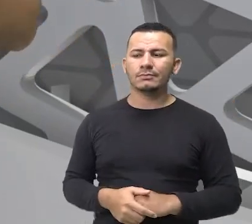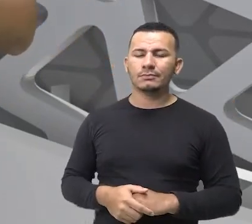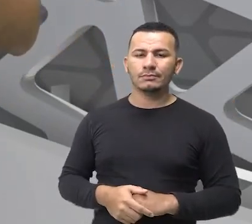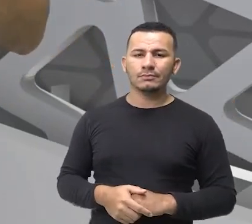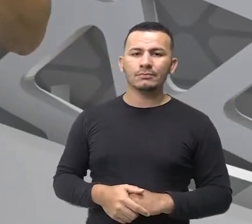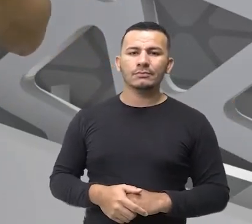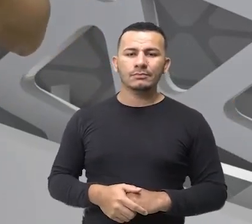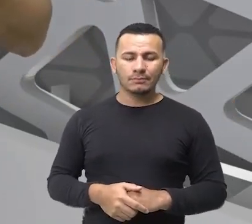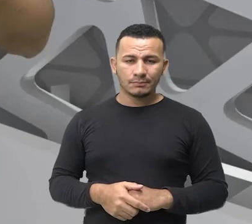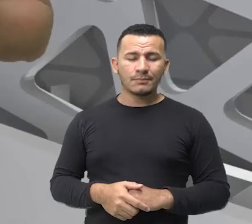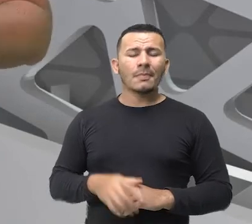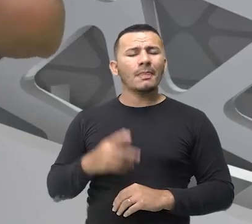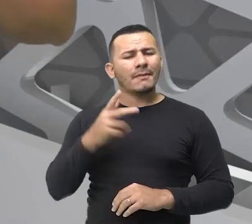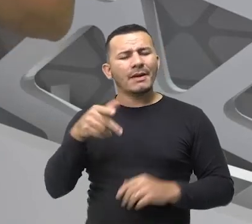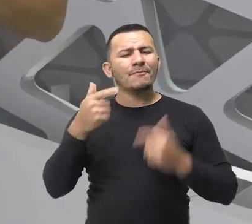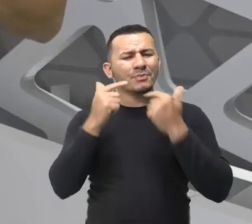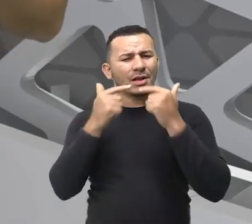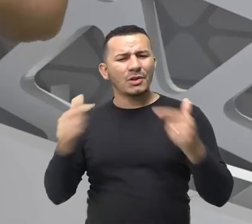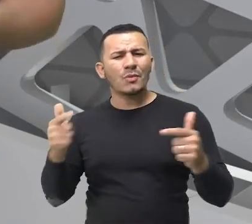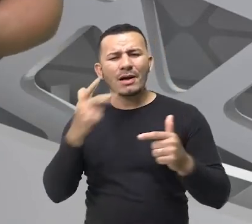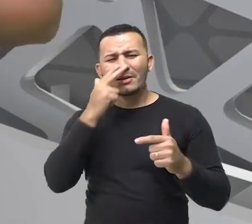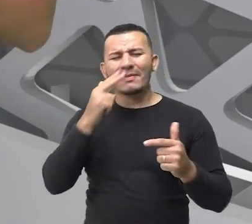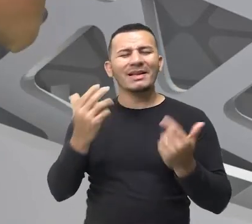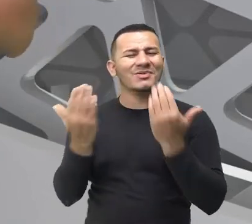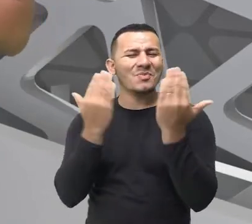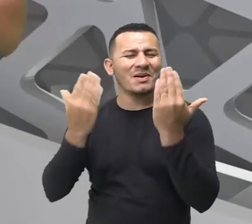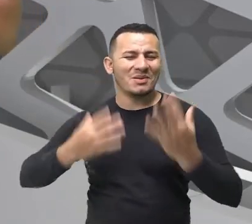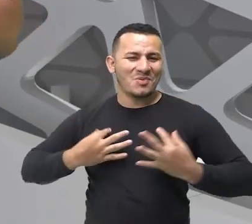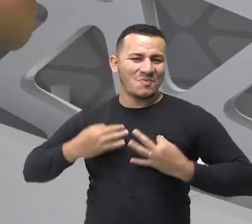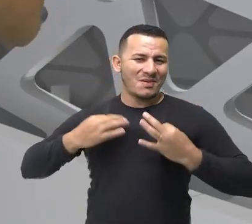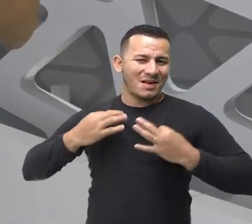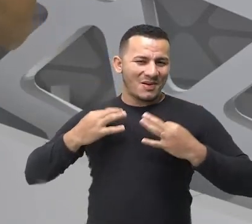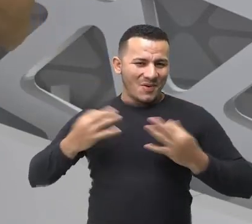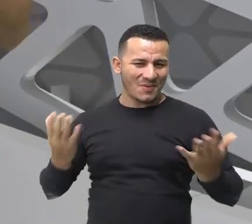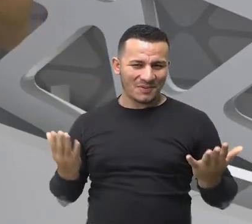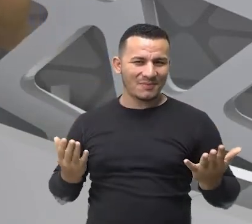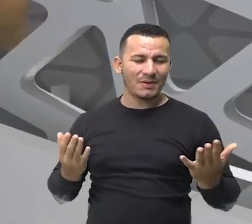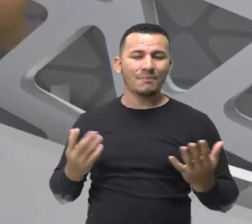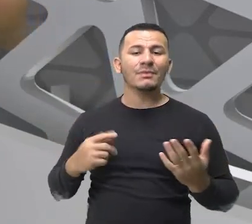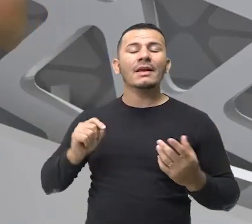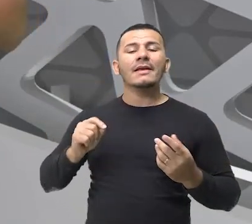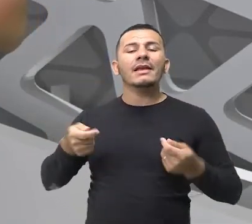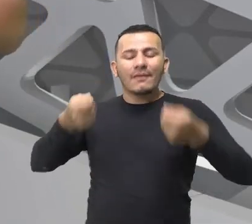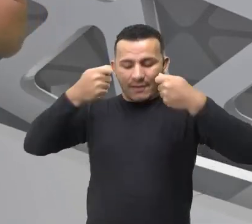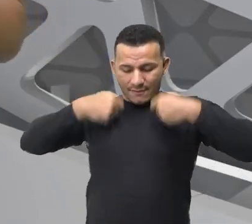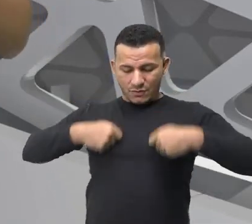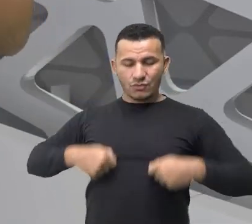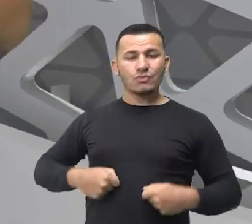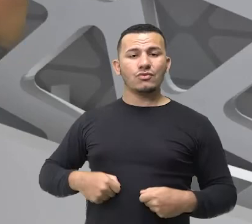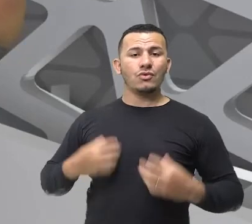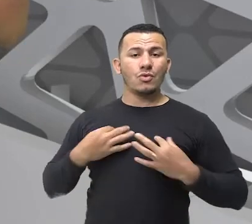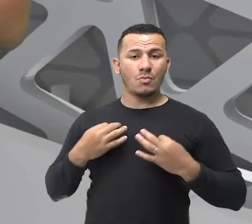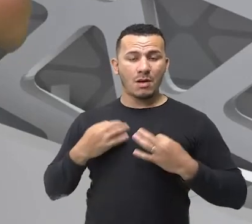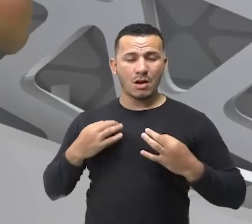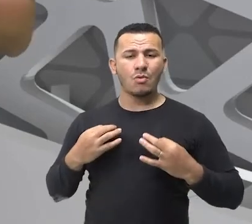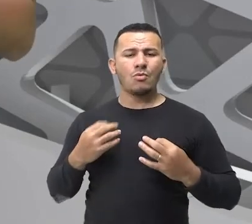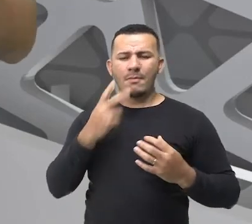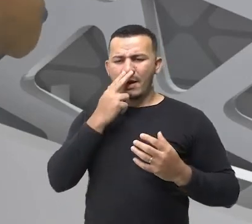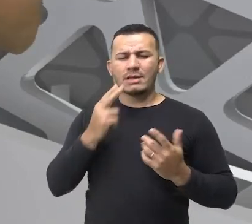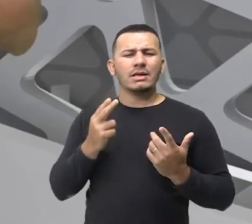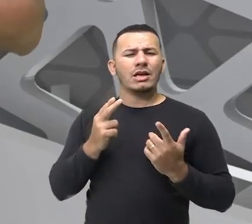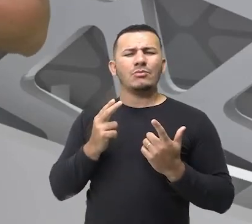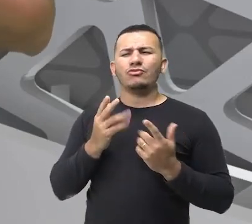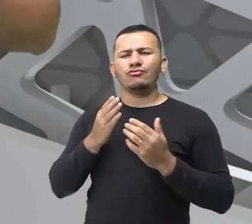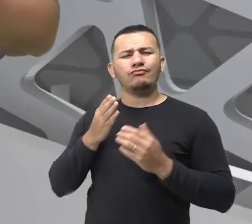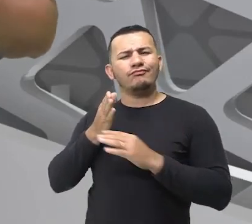a gente costuma dizer que a linguagem como uma roupa certo quem é que vai vestir uma roupa de ir à missa